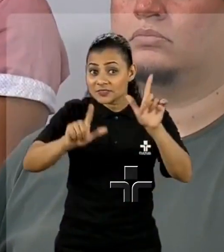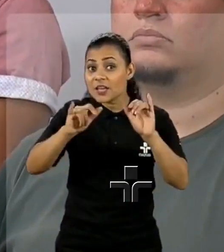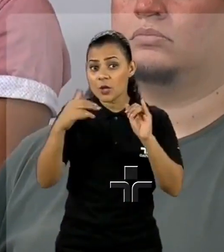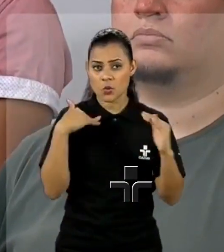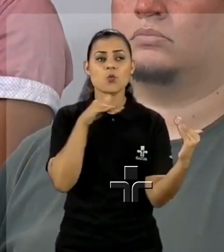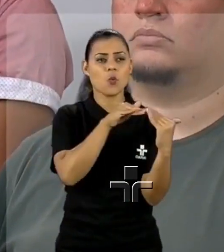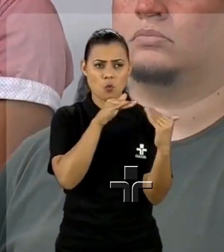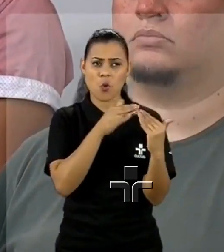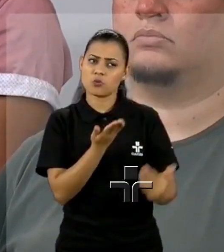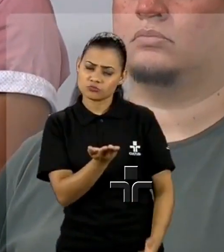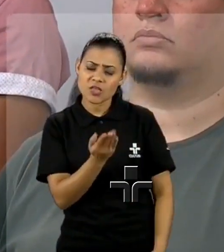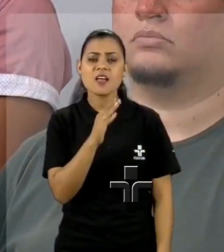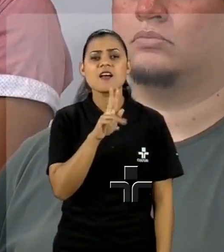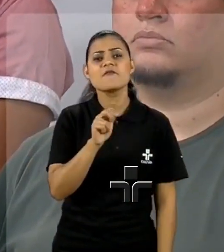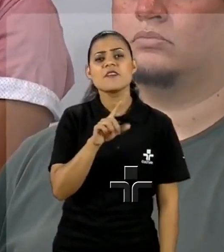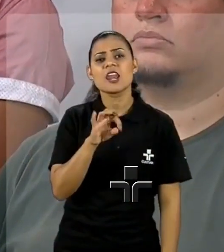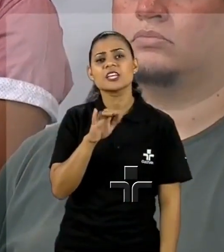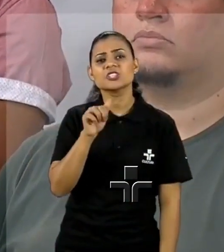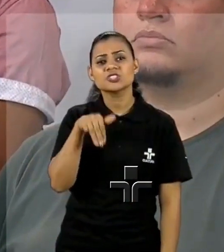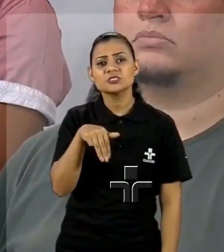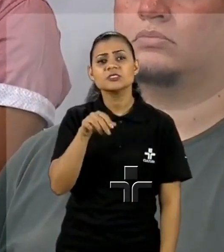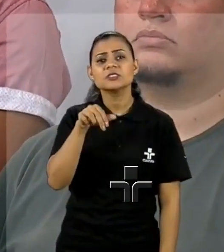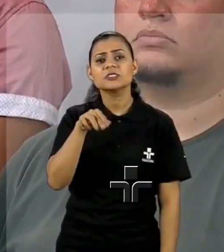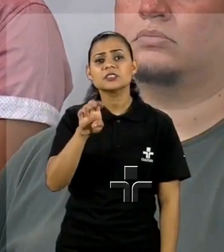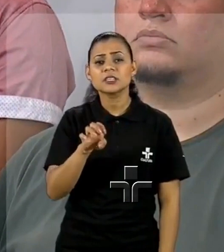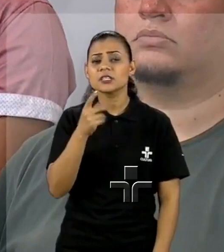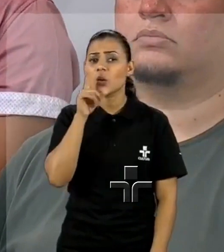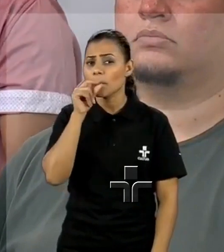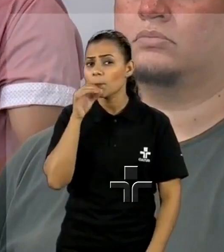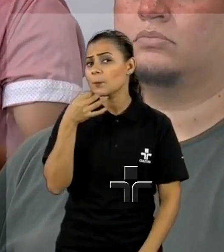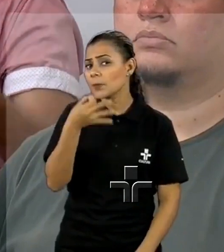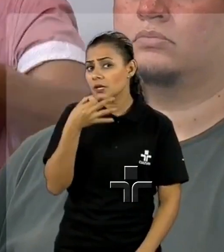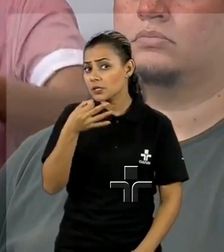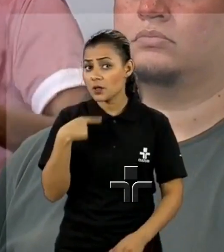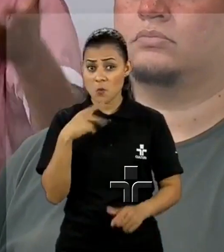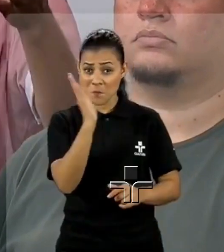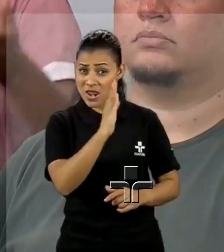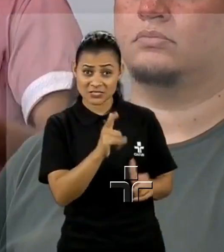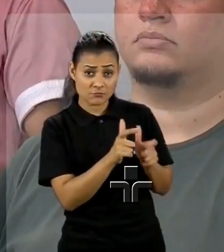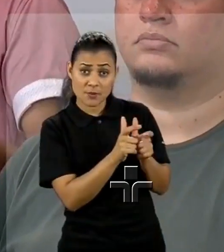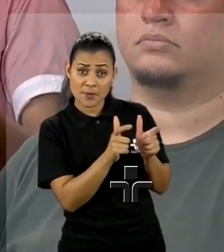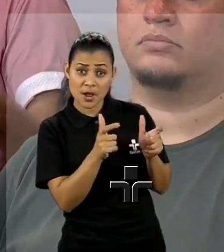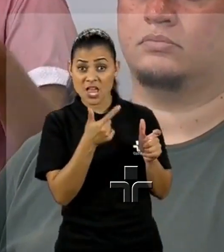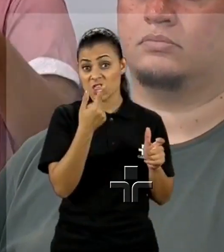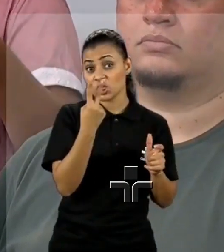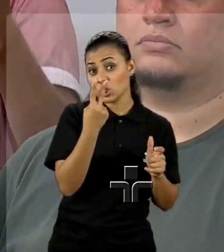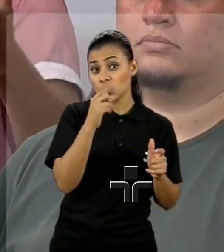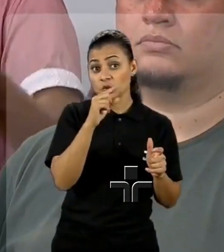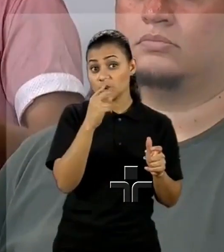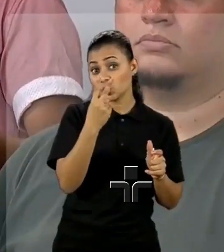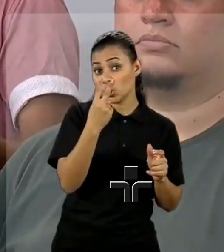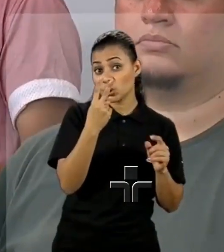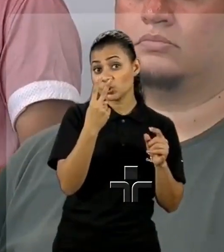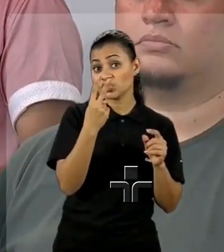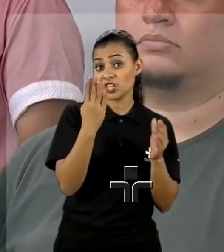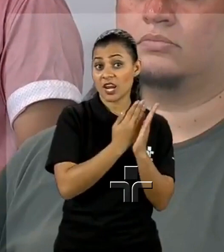Valentini que o brasileiro não está crescendo, não está aumentando mais de 2%, aliás, de 2